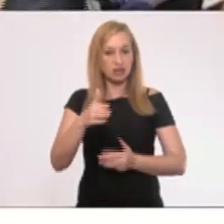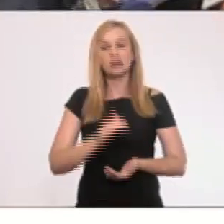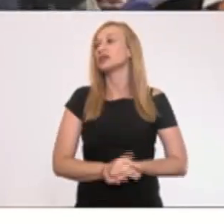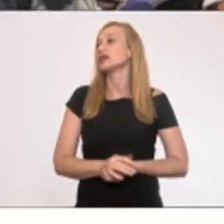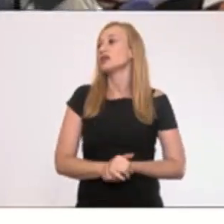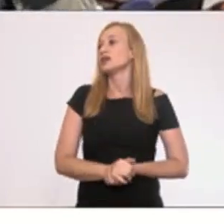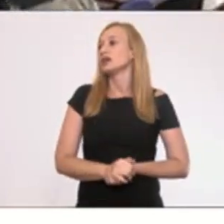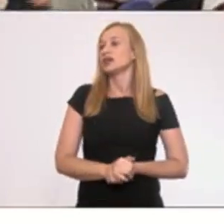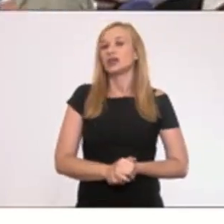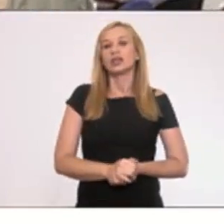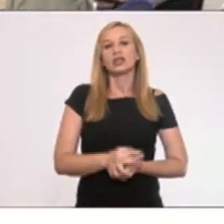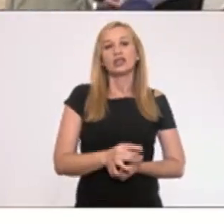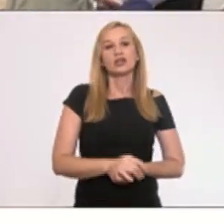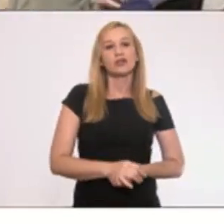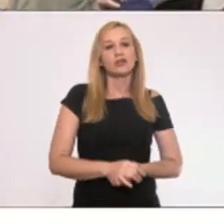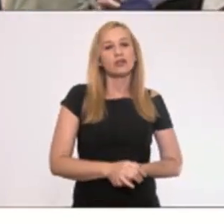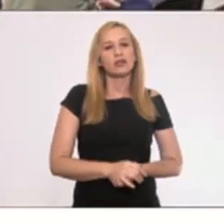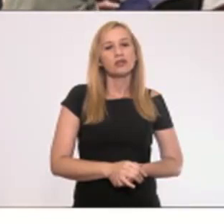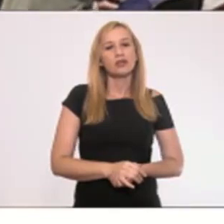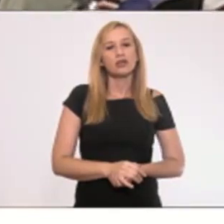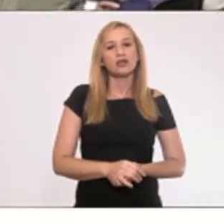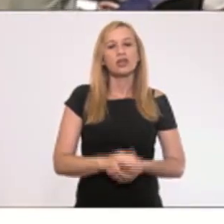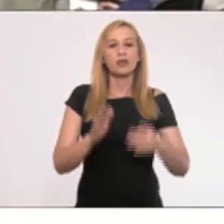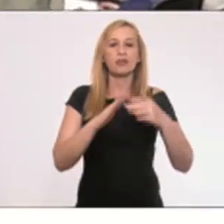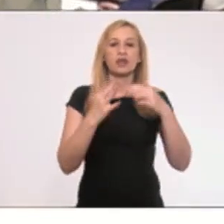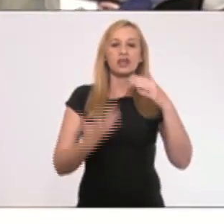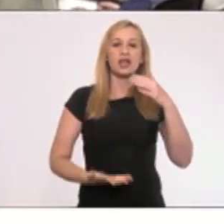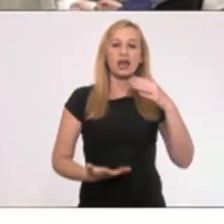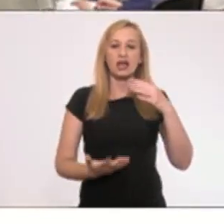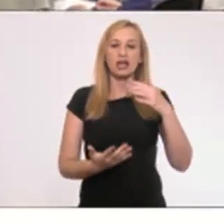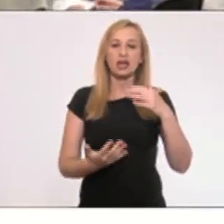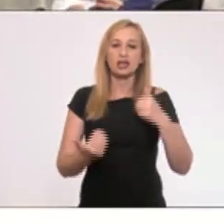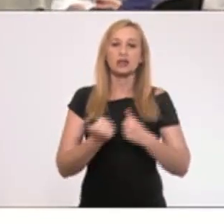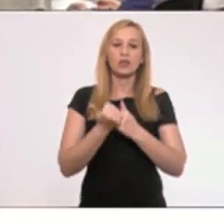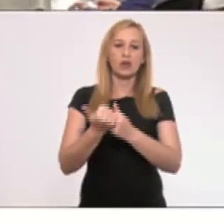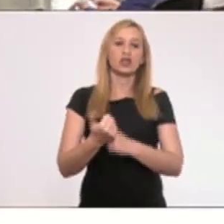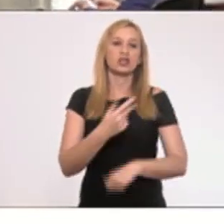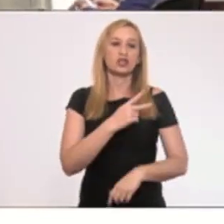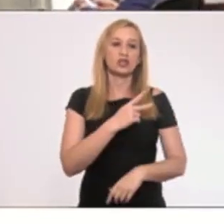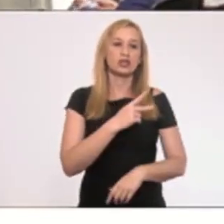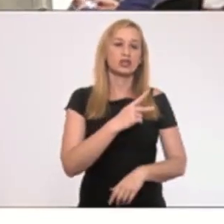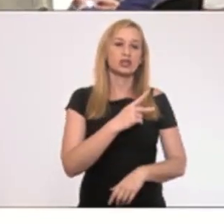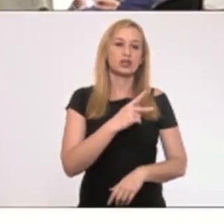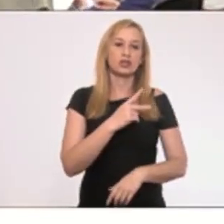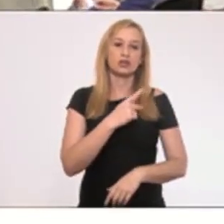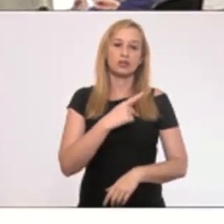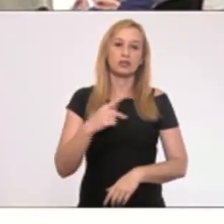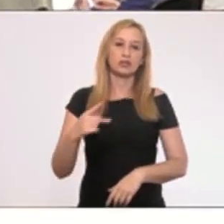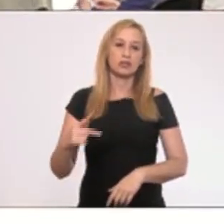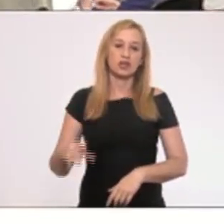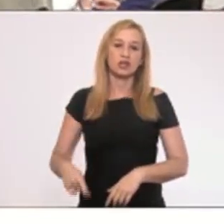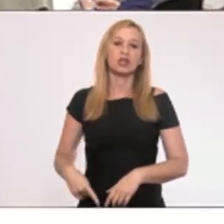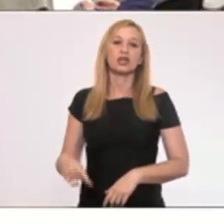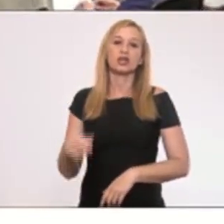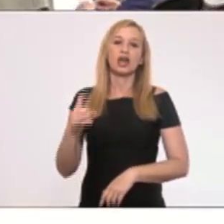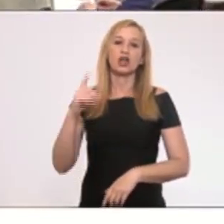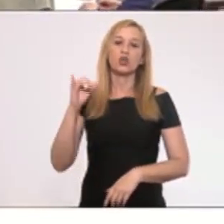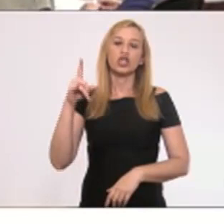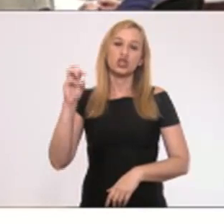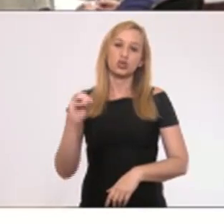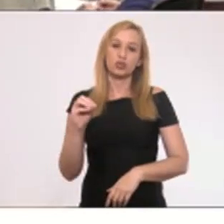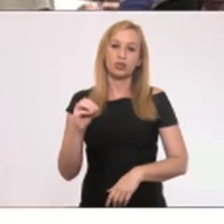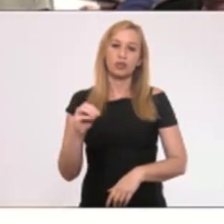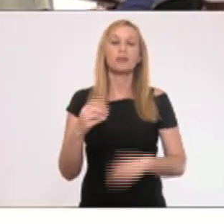deputado... É sobre... Obrigado, presidente. A medalha do ex-presidente... Ok, deputado Jorge Felipe Neto. Aloysio Freitas, parabenizar o nobre deputado Carlos